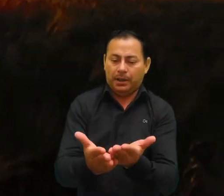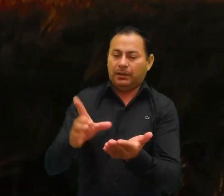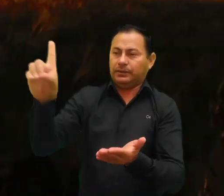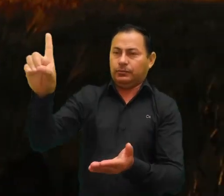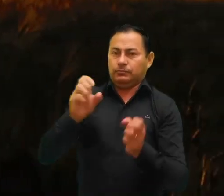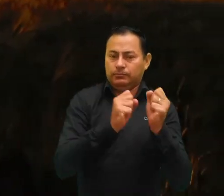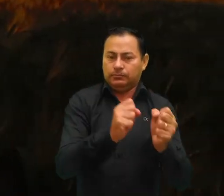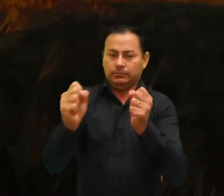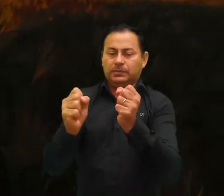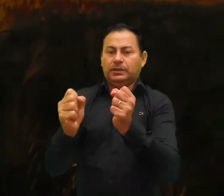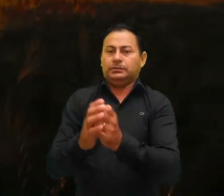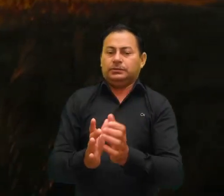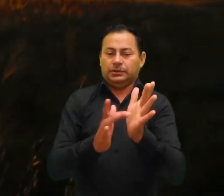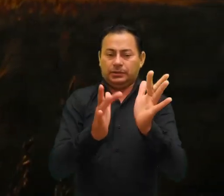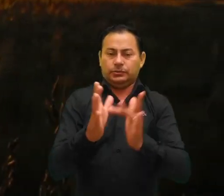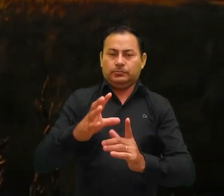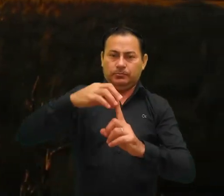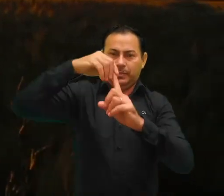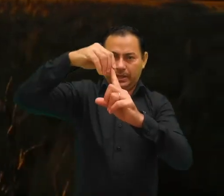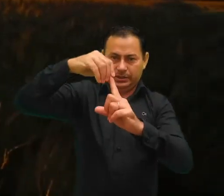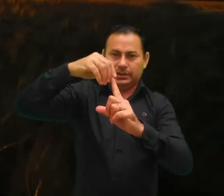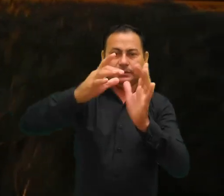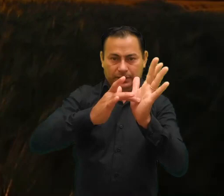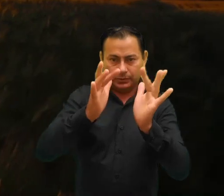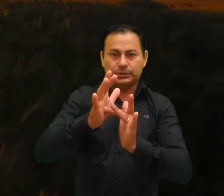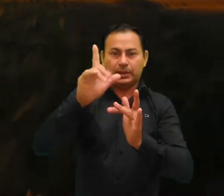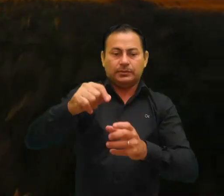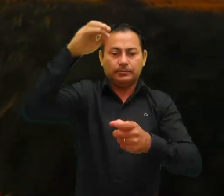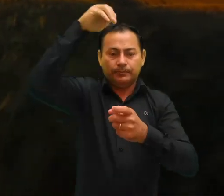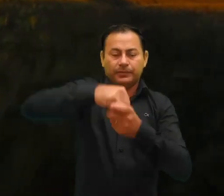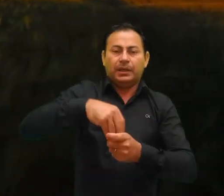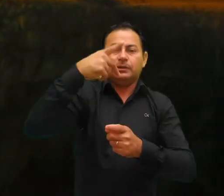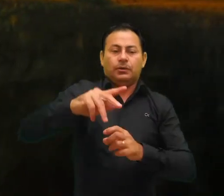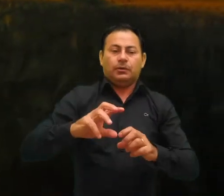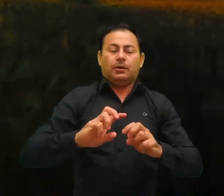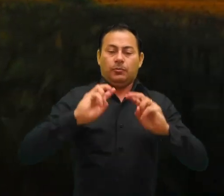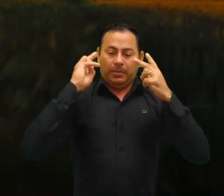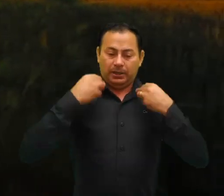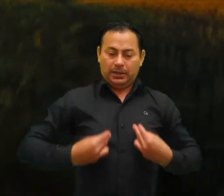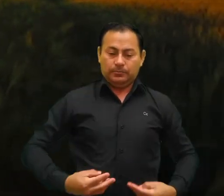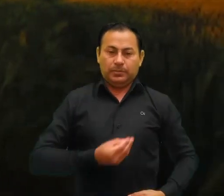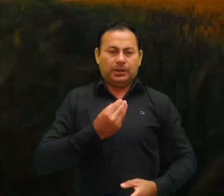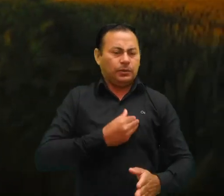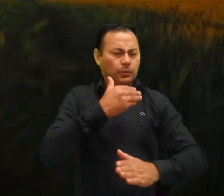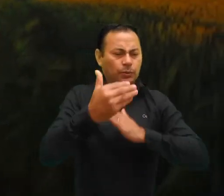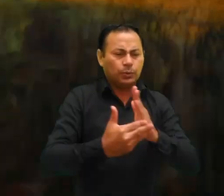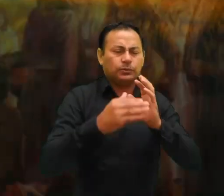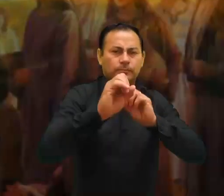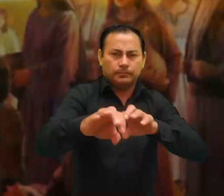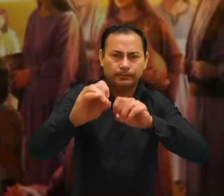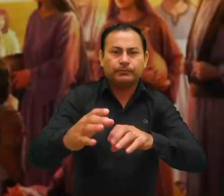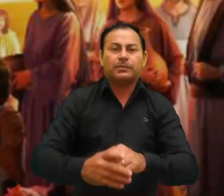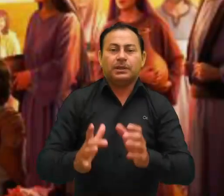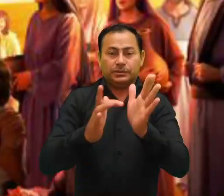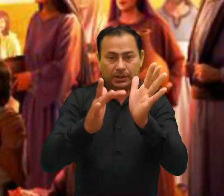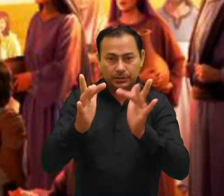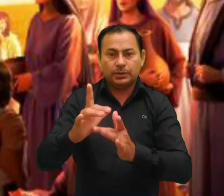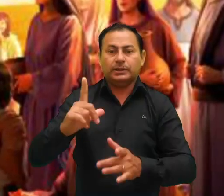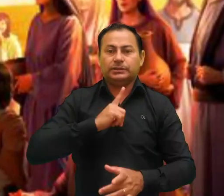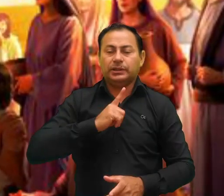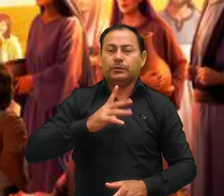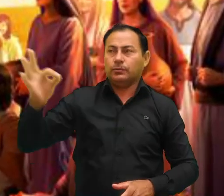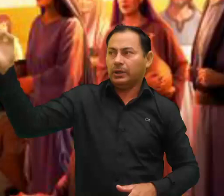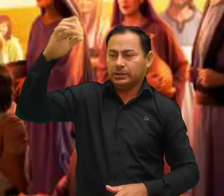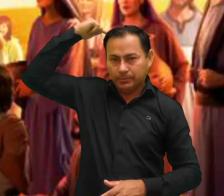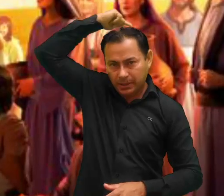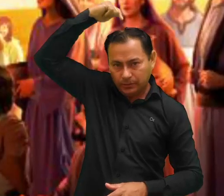Deus. O poder de Jesus como mestre que dentro da sua humanidade ele viveu tudo o que ensinou. Ele tinha o espírito